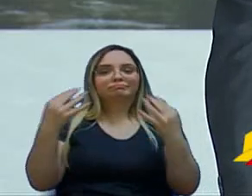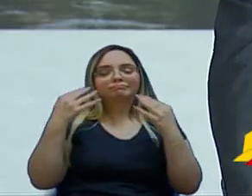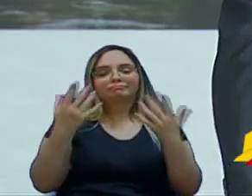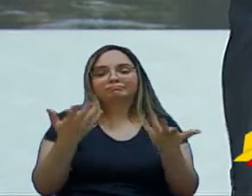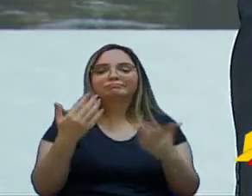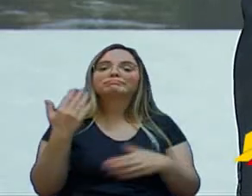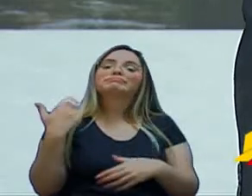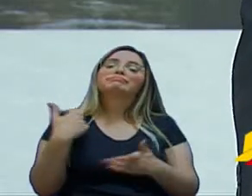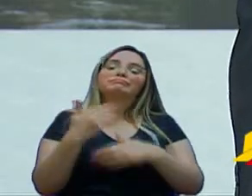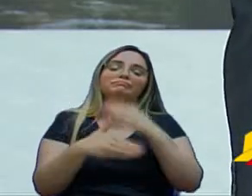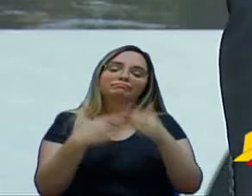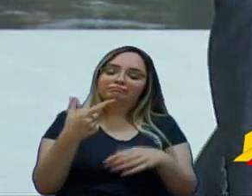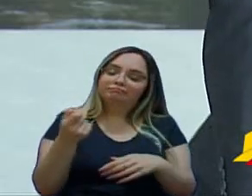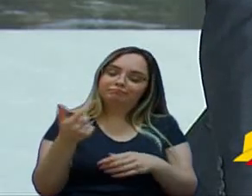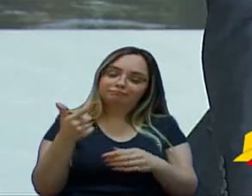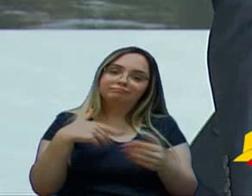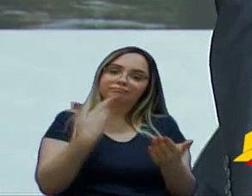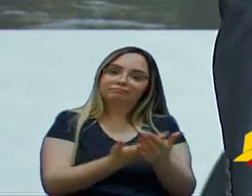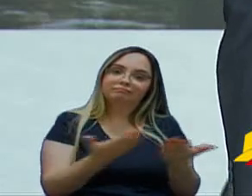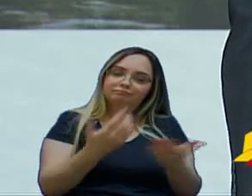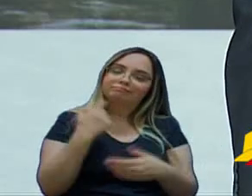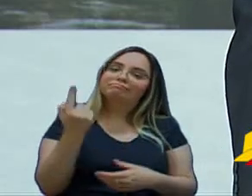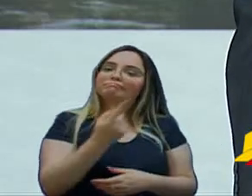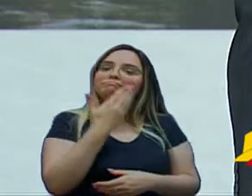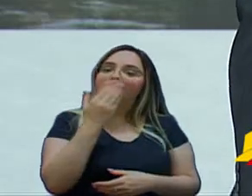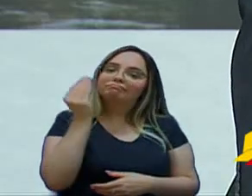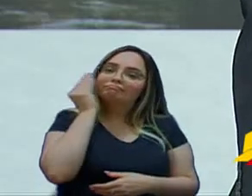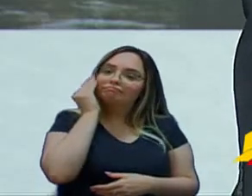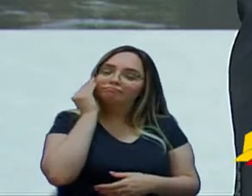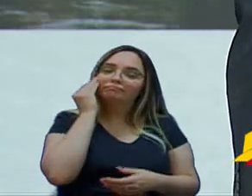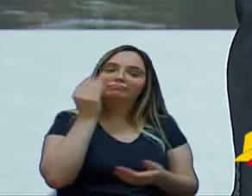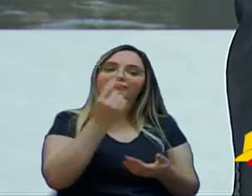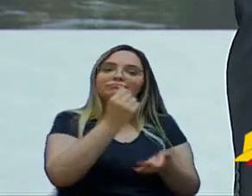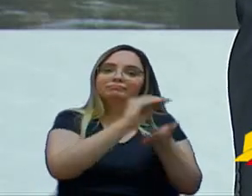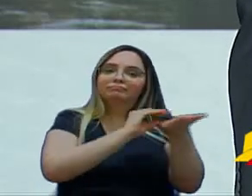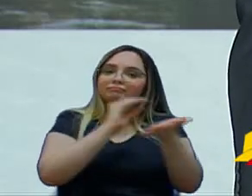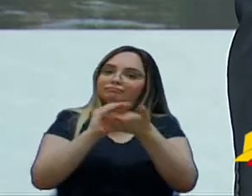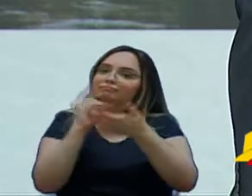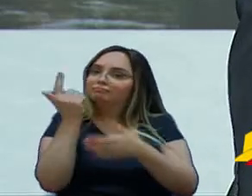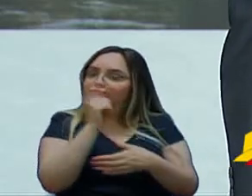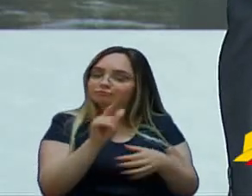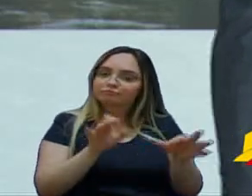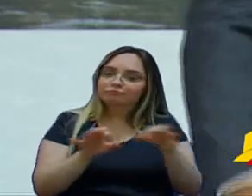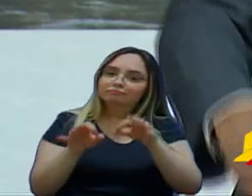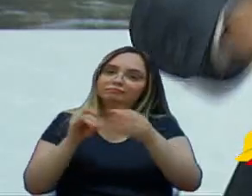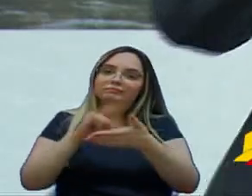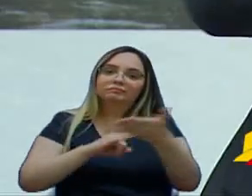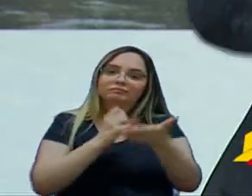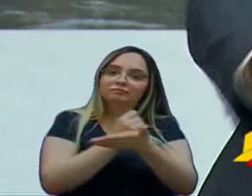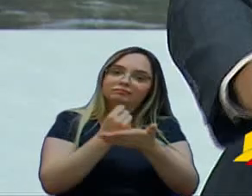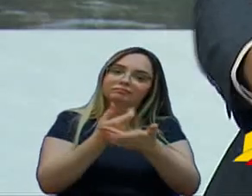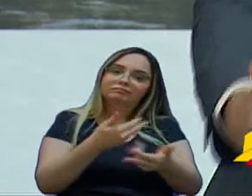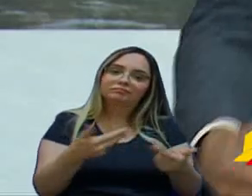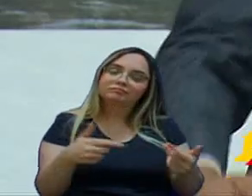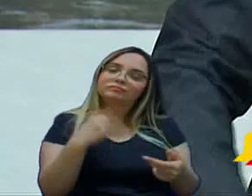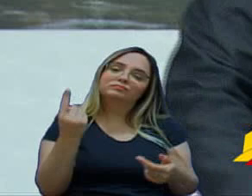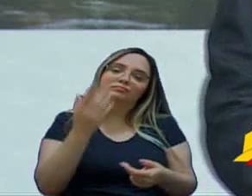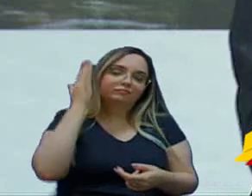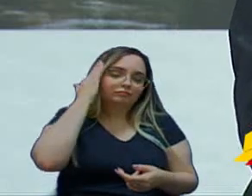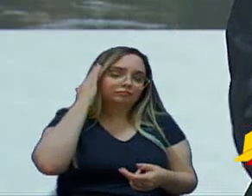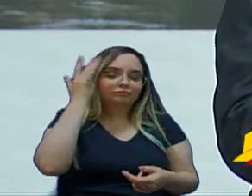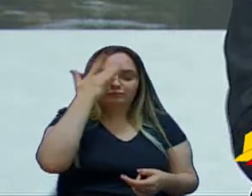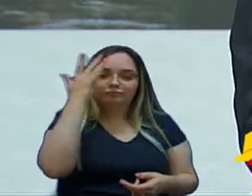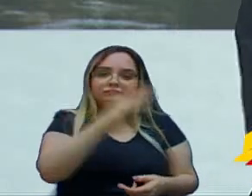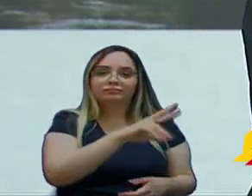desde 2022 com vários requerimentos, com vários documentos, onde a população ainda, né, não entende, a gente sabe que é